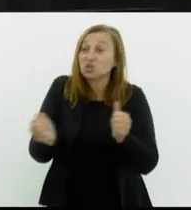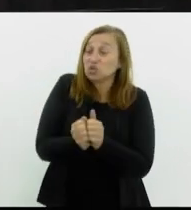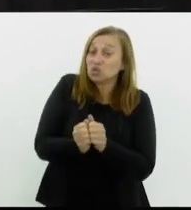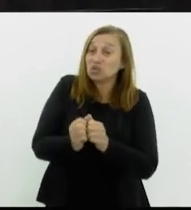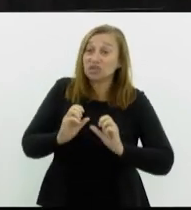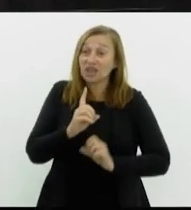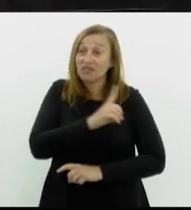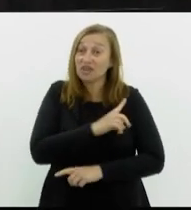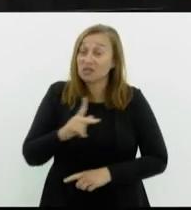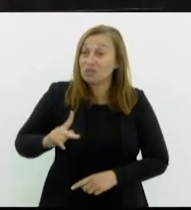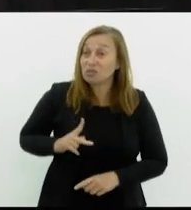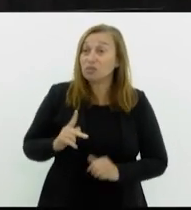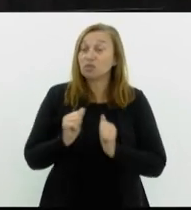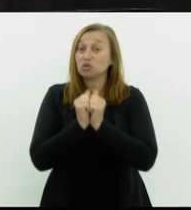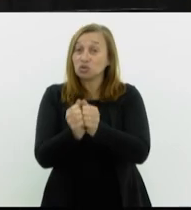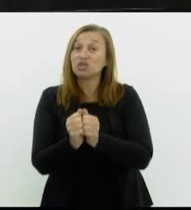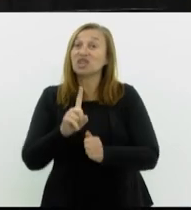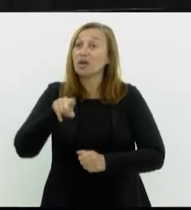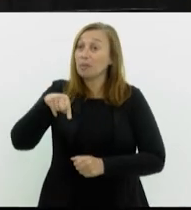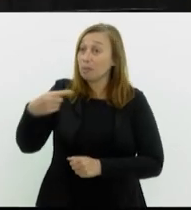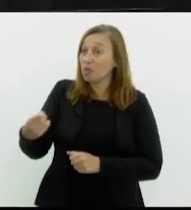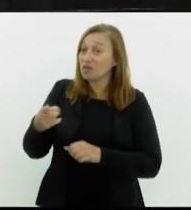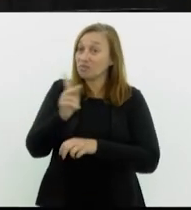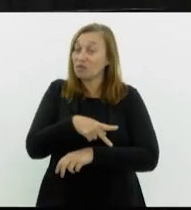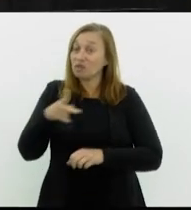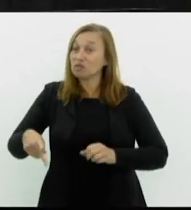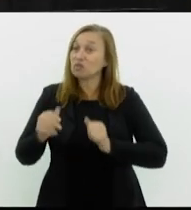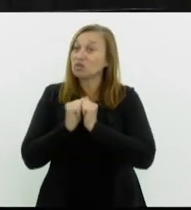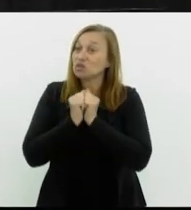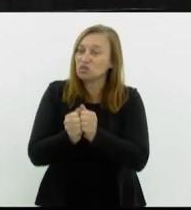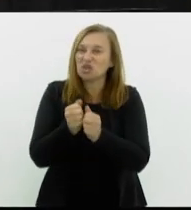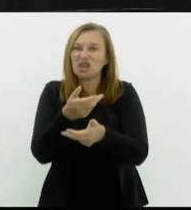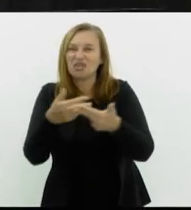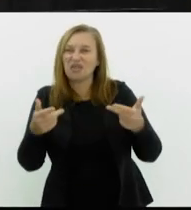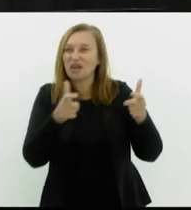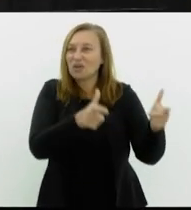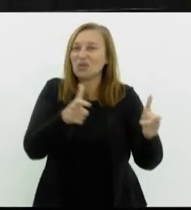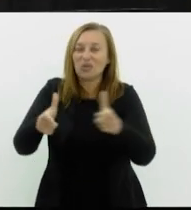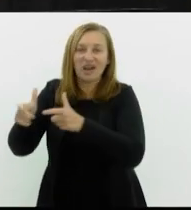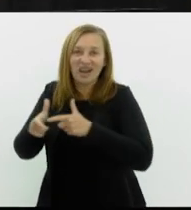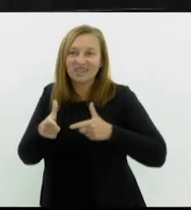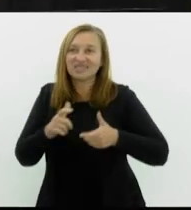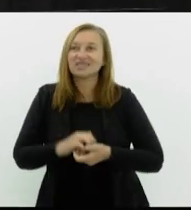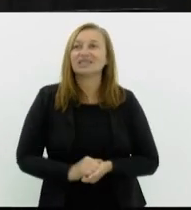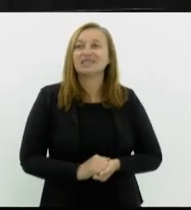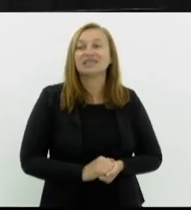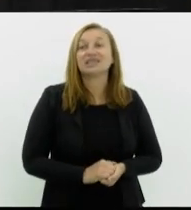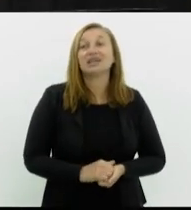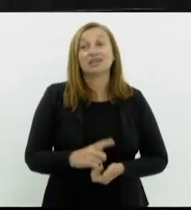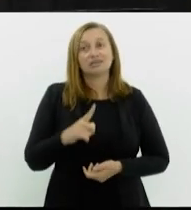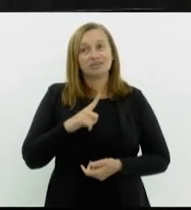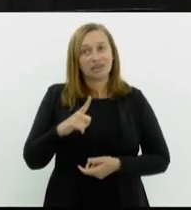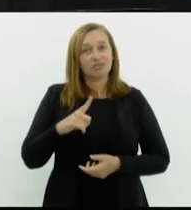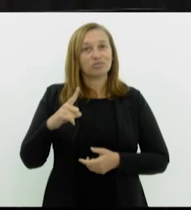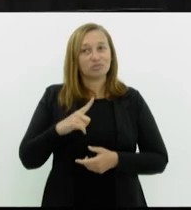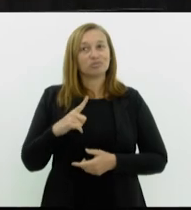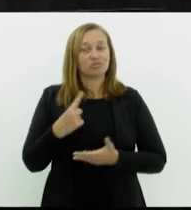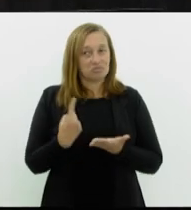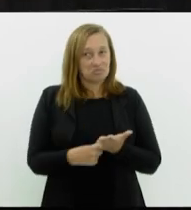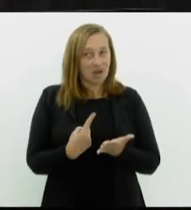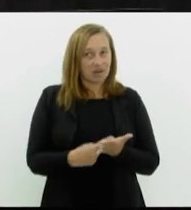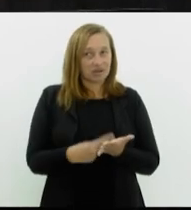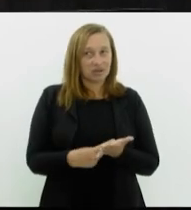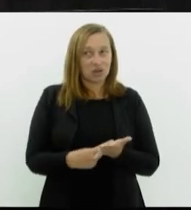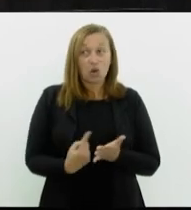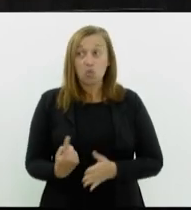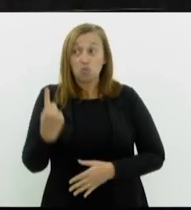juiz, depois demos aula juntos, em vários lugares, na Estácio, na EMERJ. Nós temos um pacto. Um não